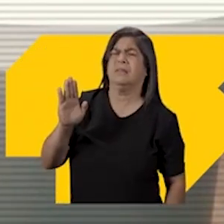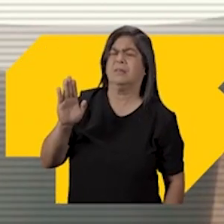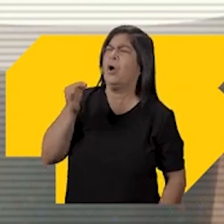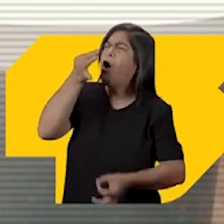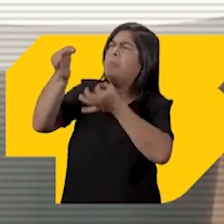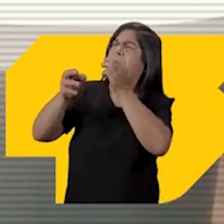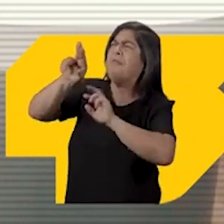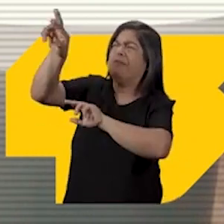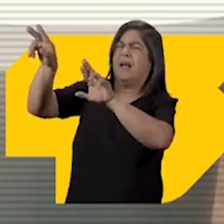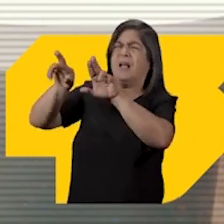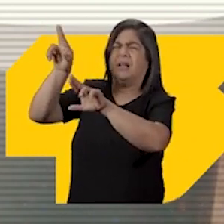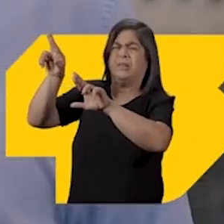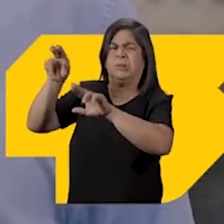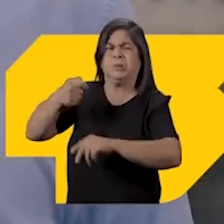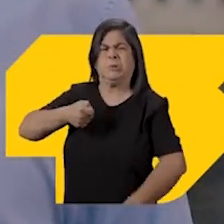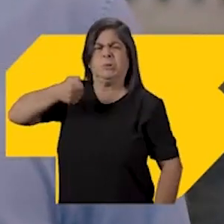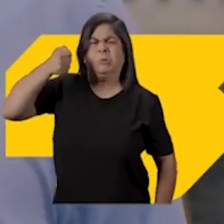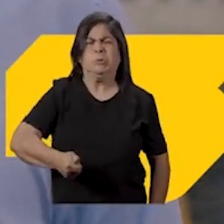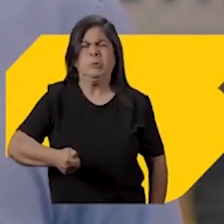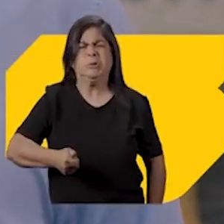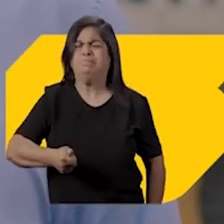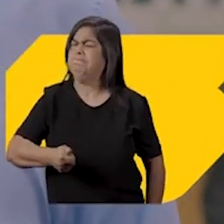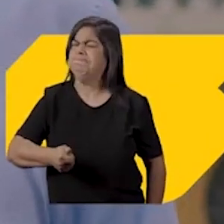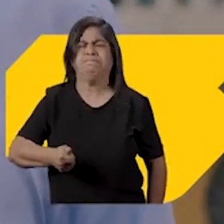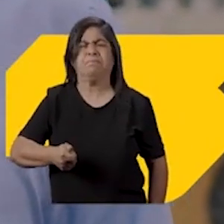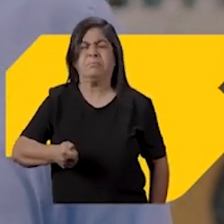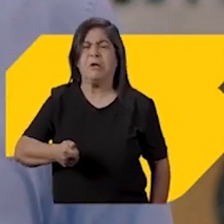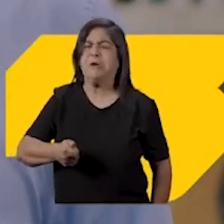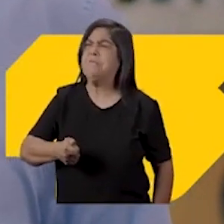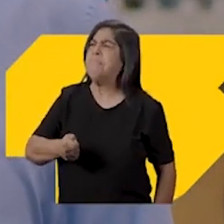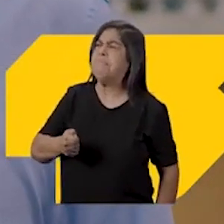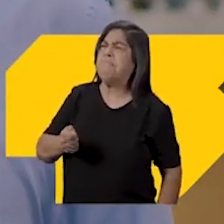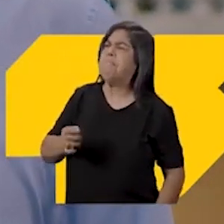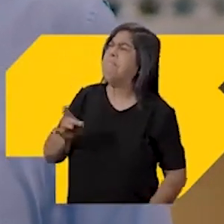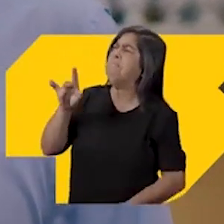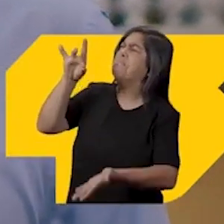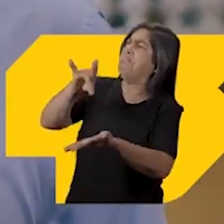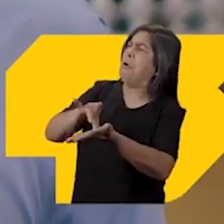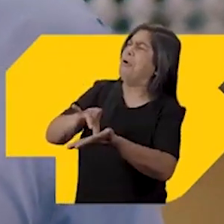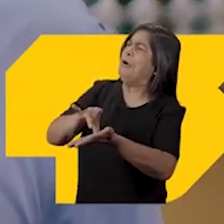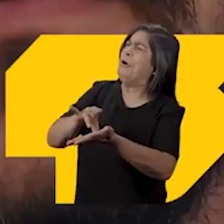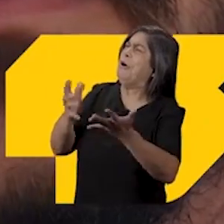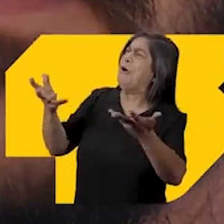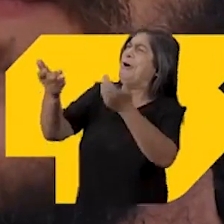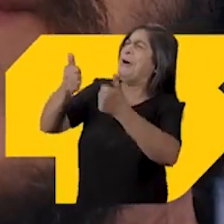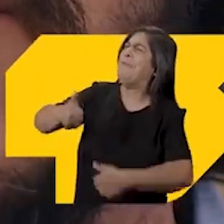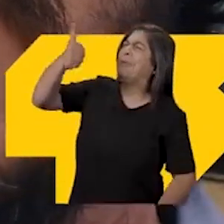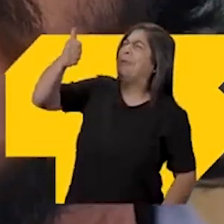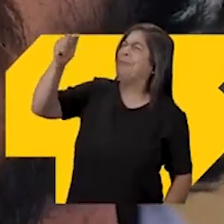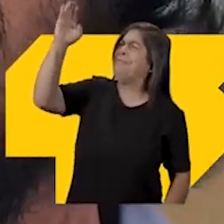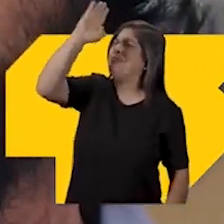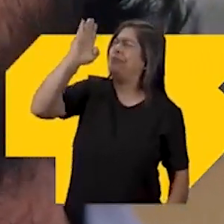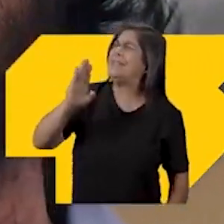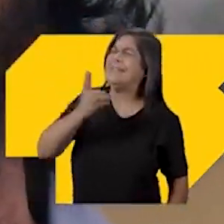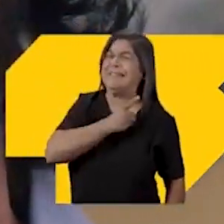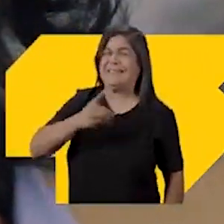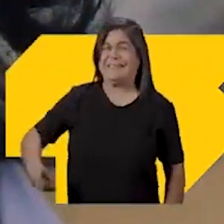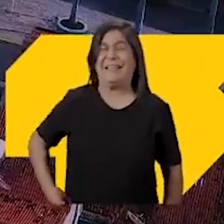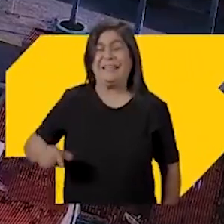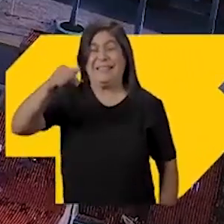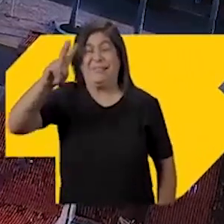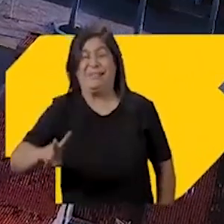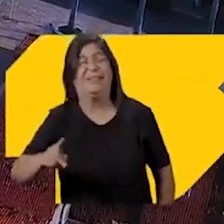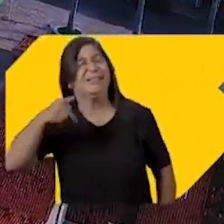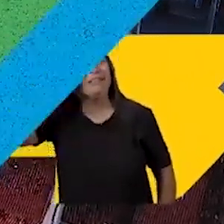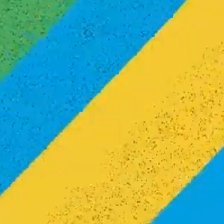ideias gera uma prisão. Pedro, agora tá explicado porque tu foi o melhor deputado do Brasil e 7 vezes o melhor da Paraíba.